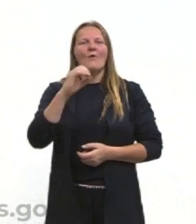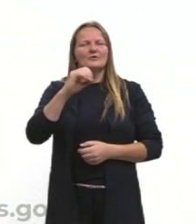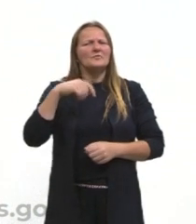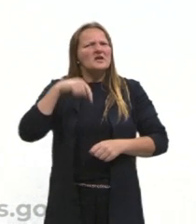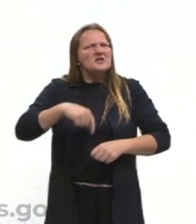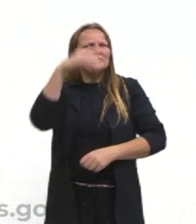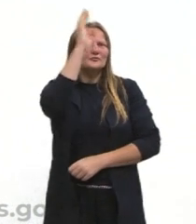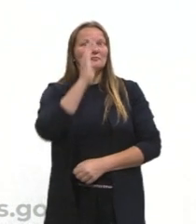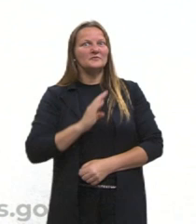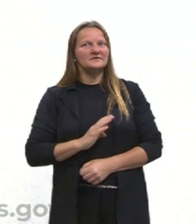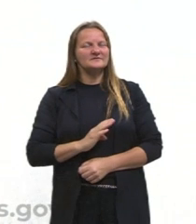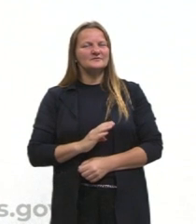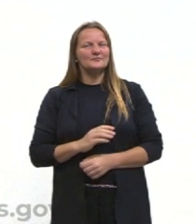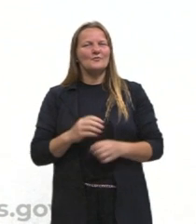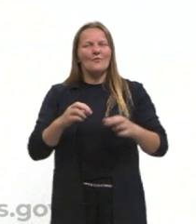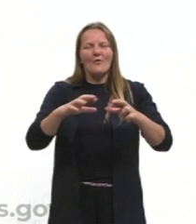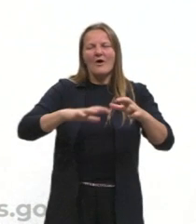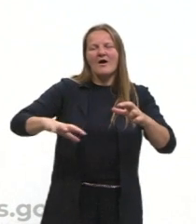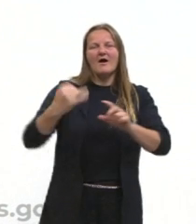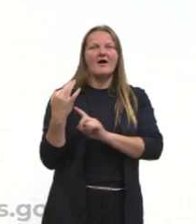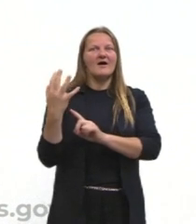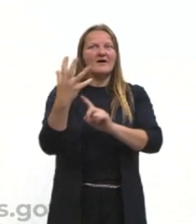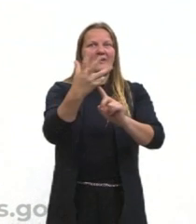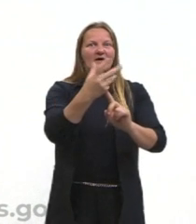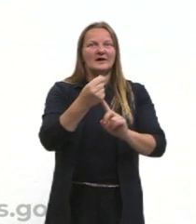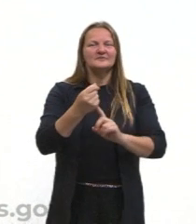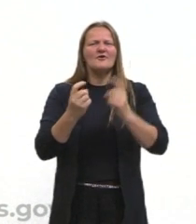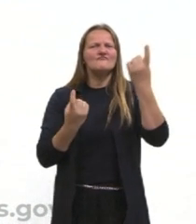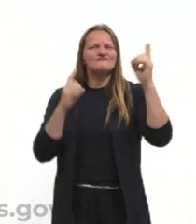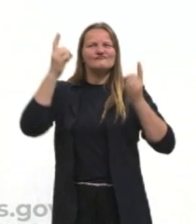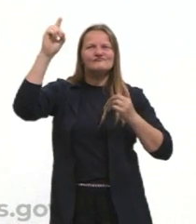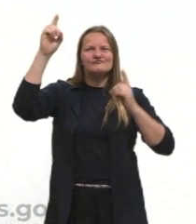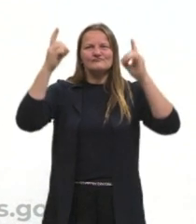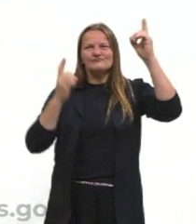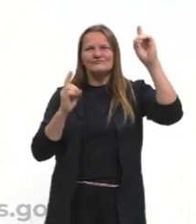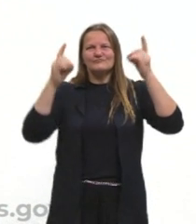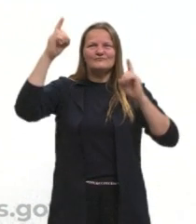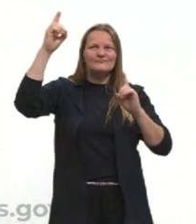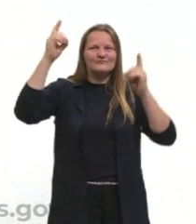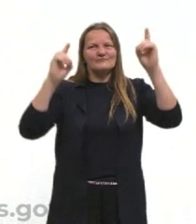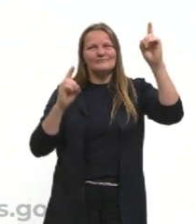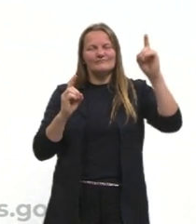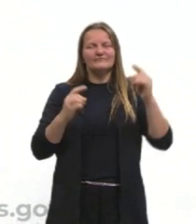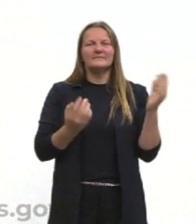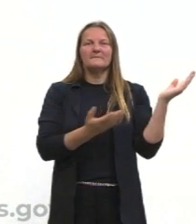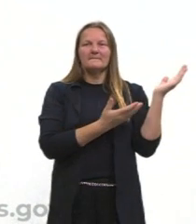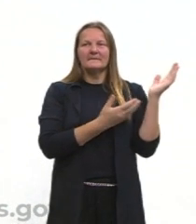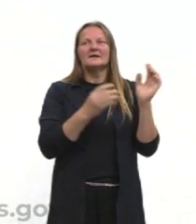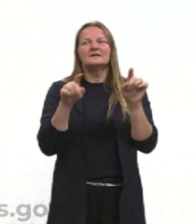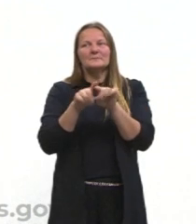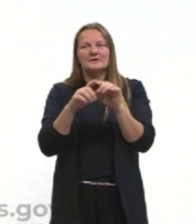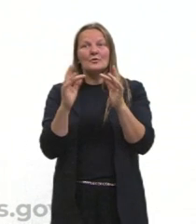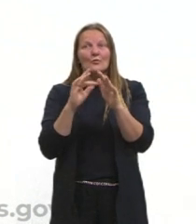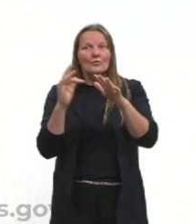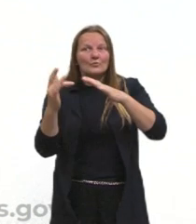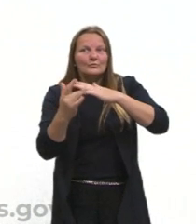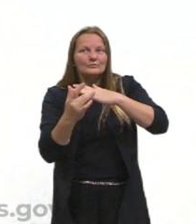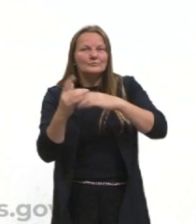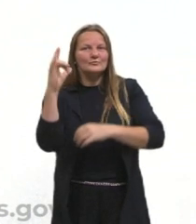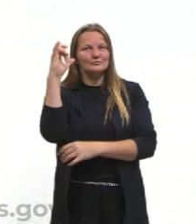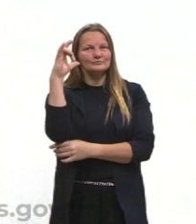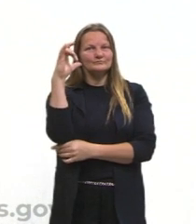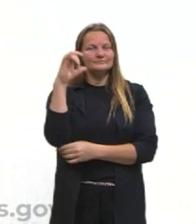é ir para o campo das Artes né que é o carnaval eu deixo com vocês aqui o meu arroba meu contato no Instagram